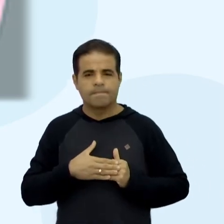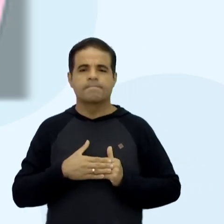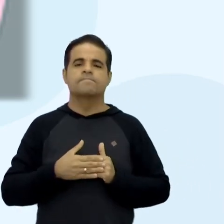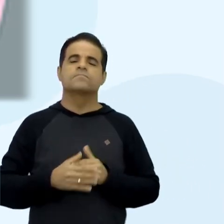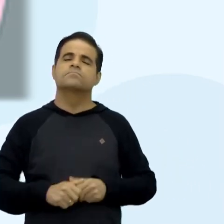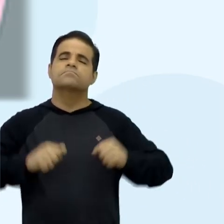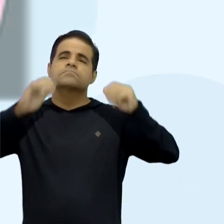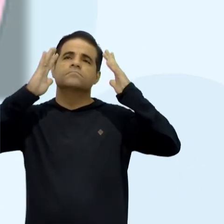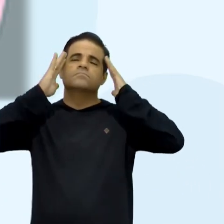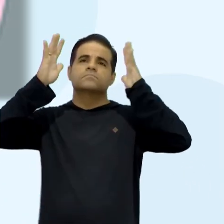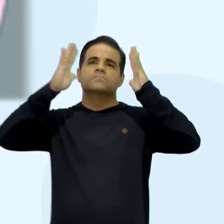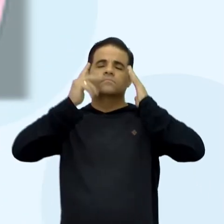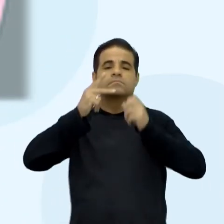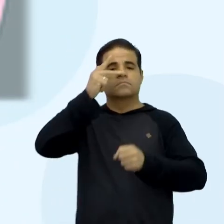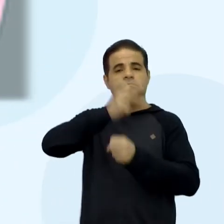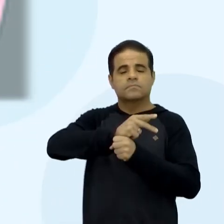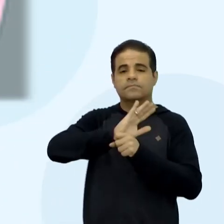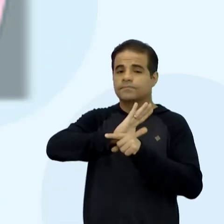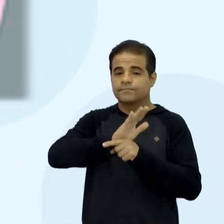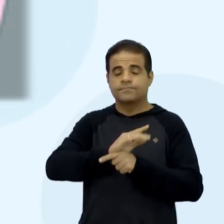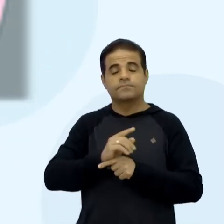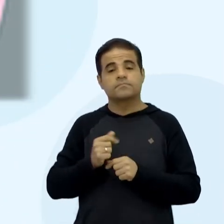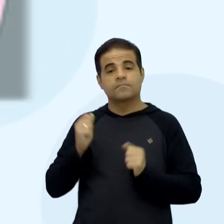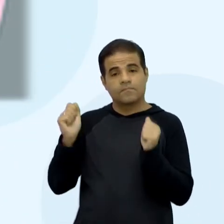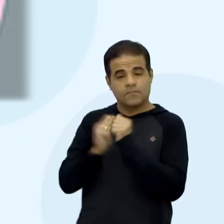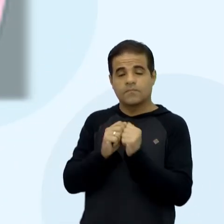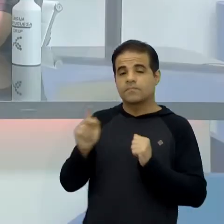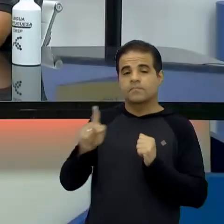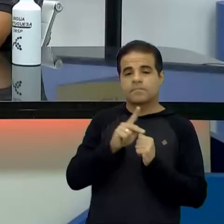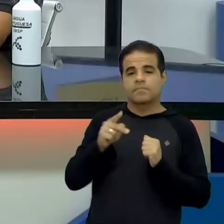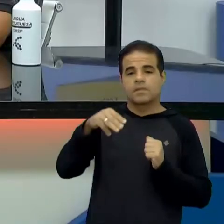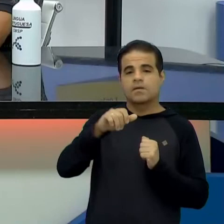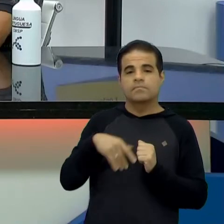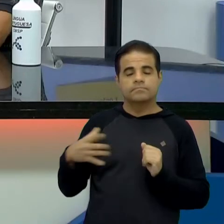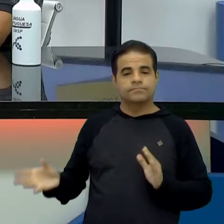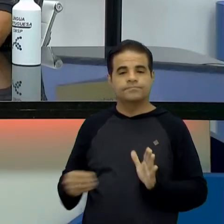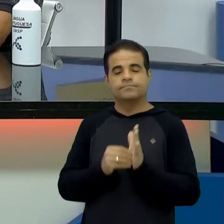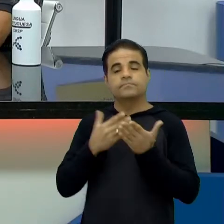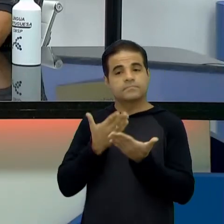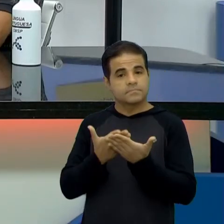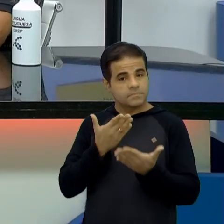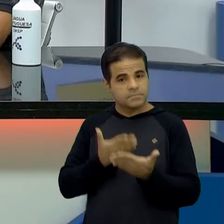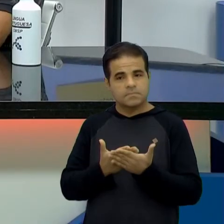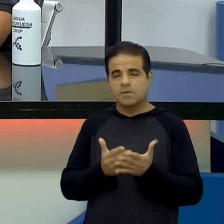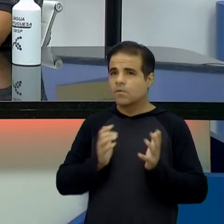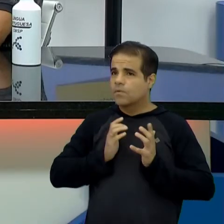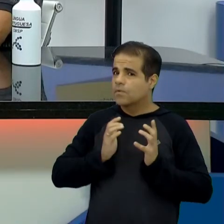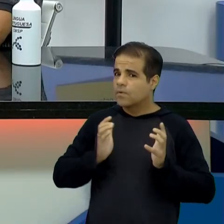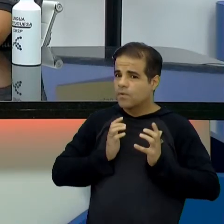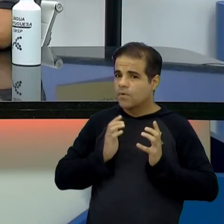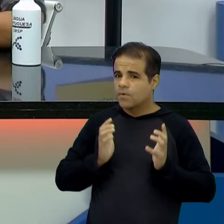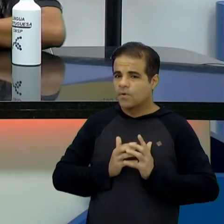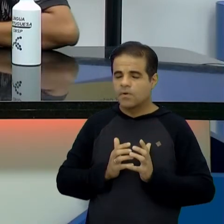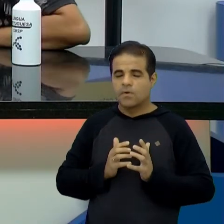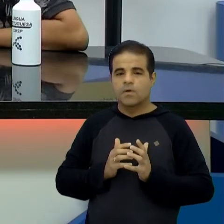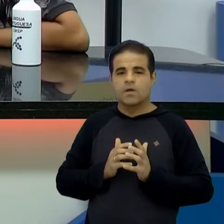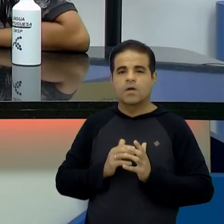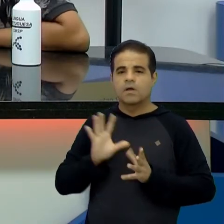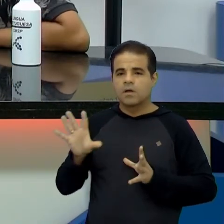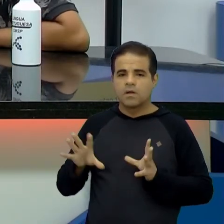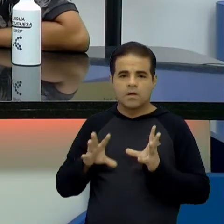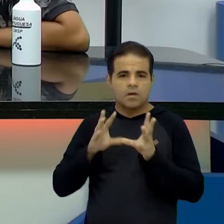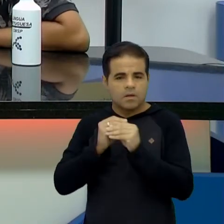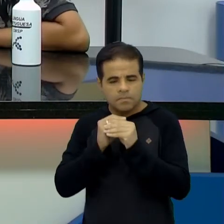a reflexão desse nosso vídeo. Eu com o professor Mauro, que deixou a aula muito rica, completou